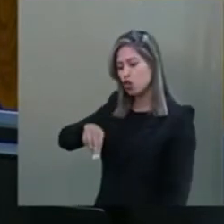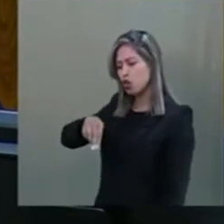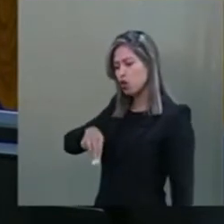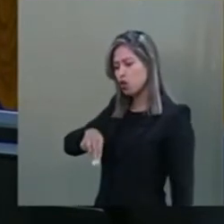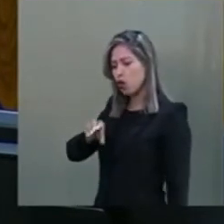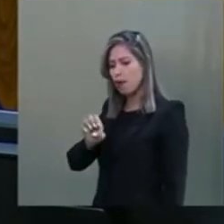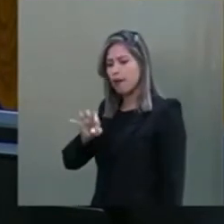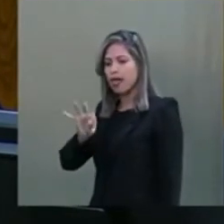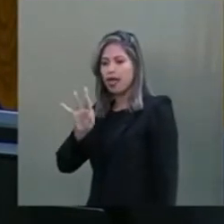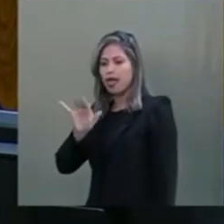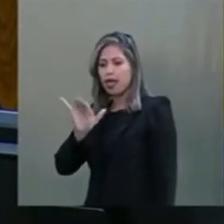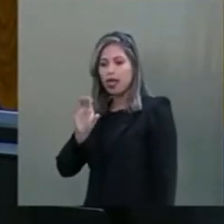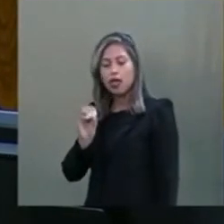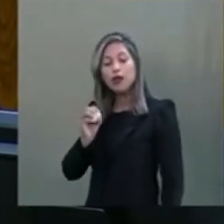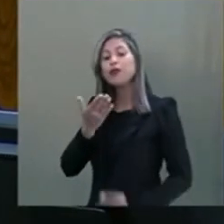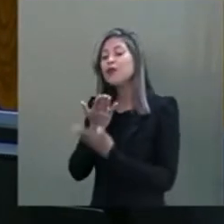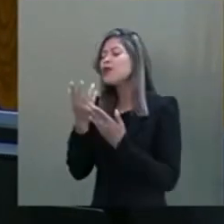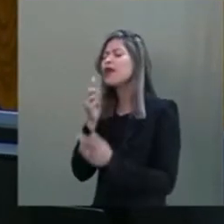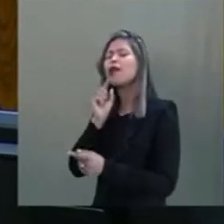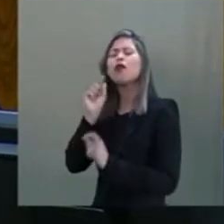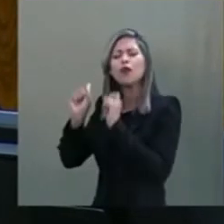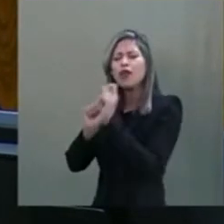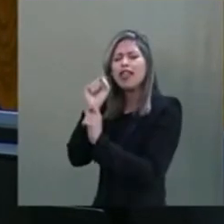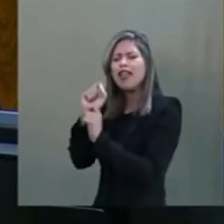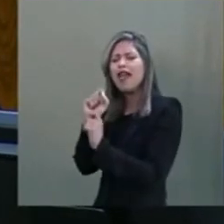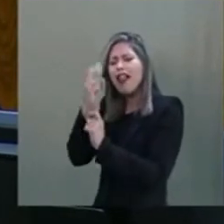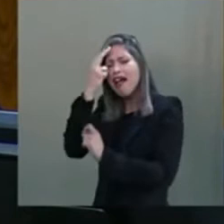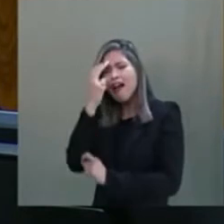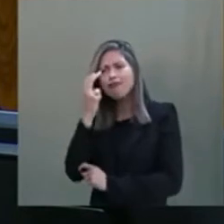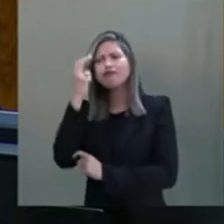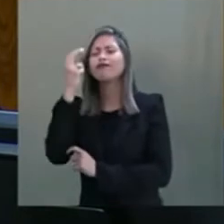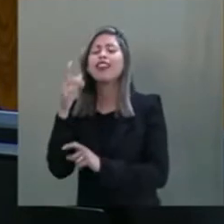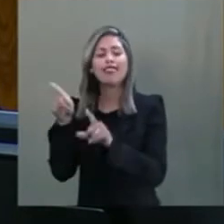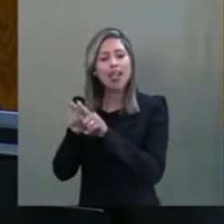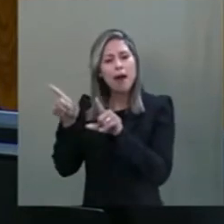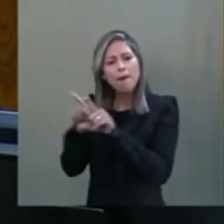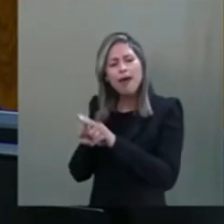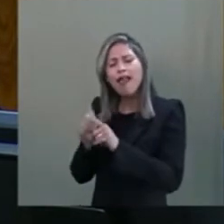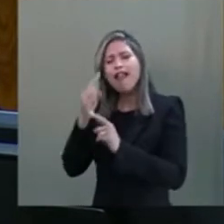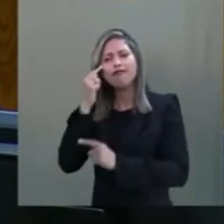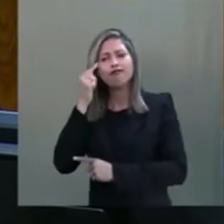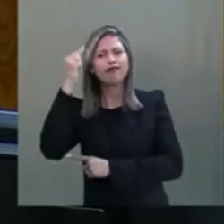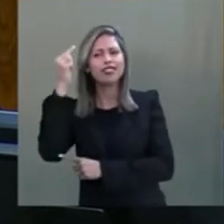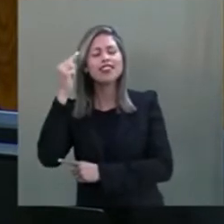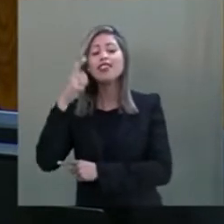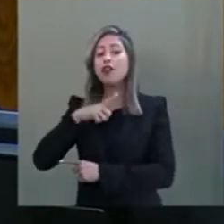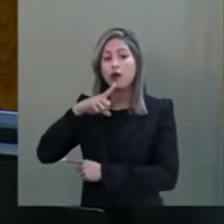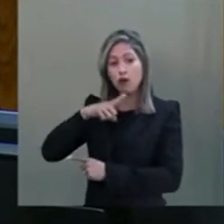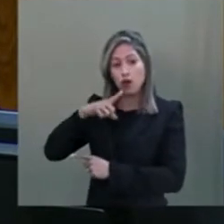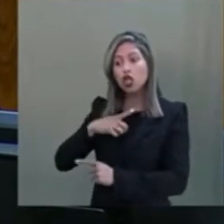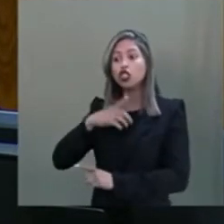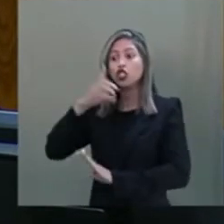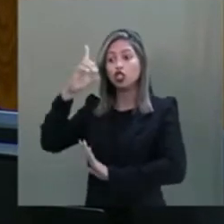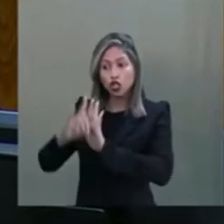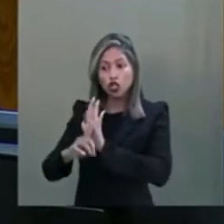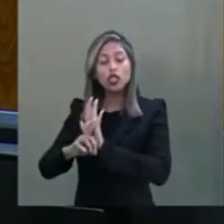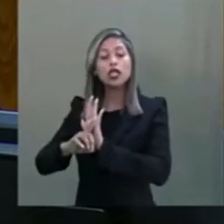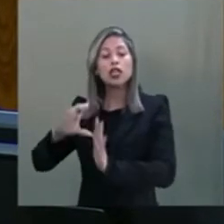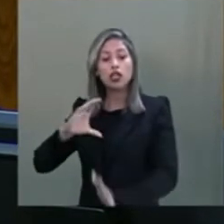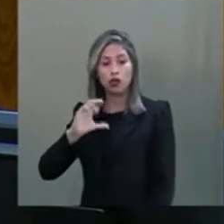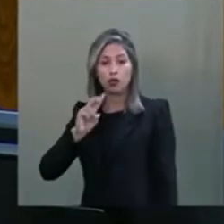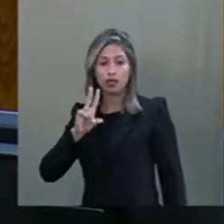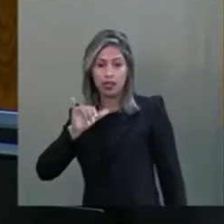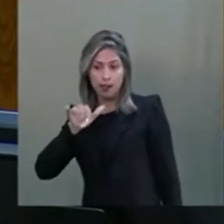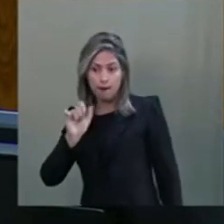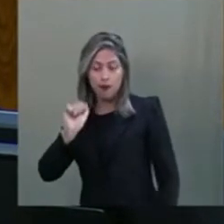a busca pela concretização de ideias de emancipação política, direitos civis e políticos,